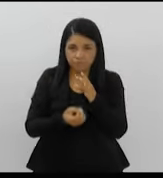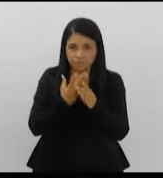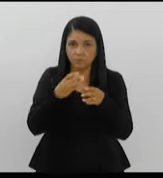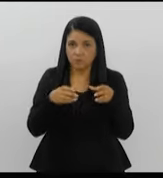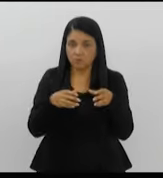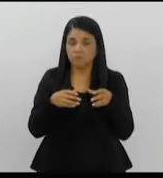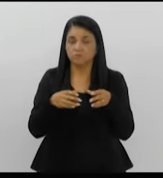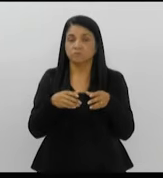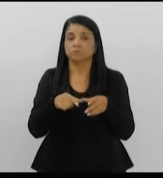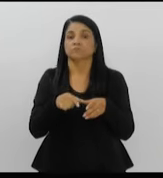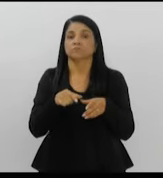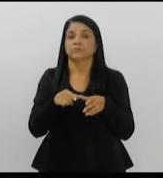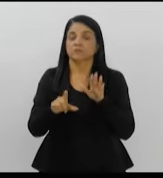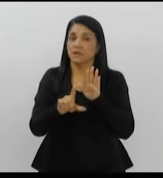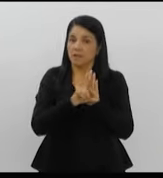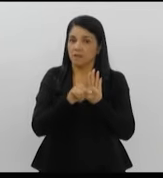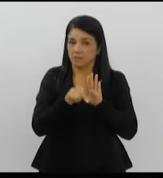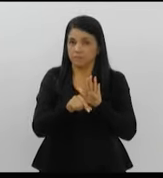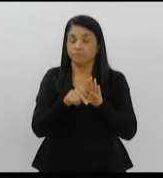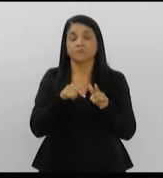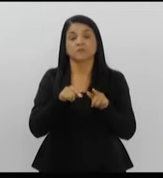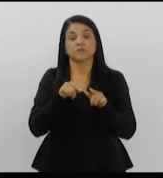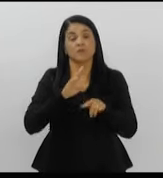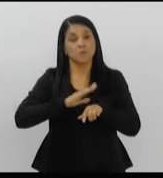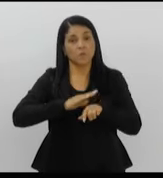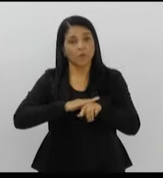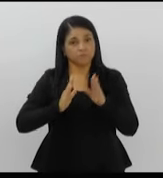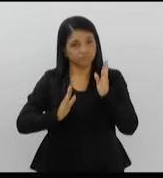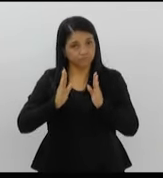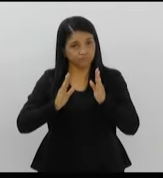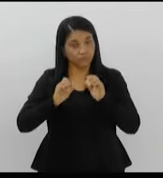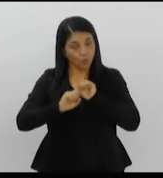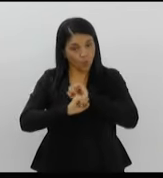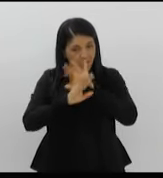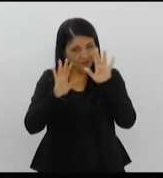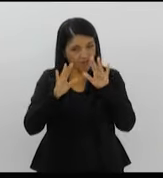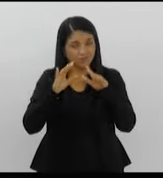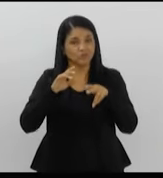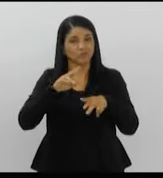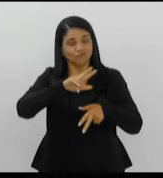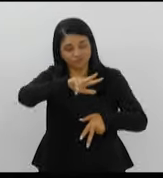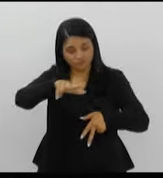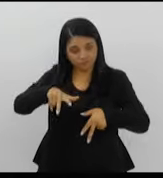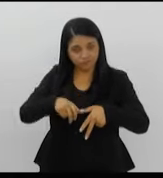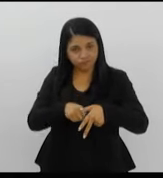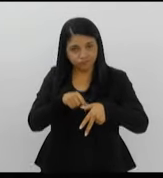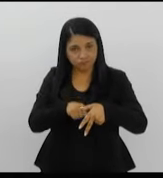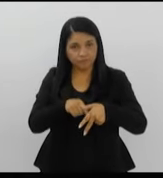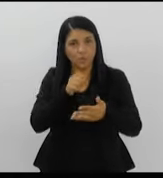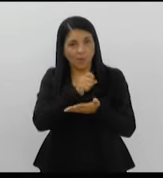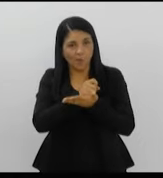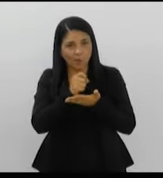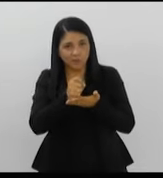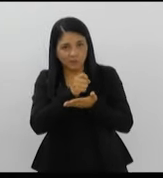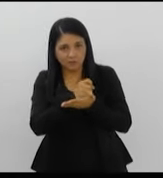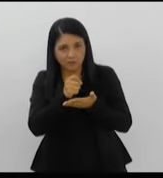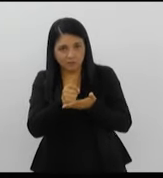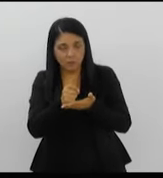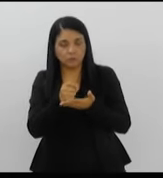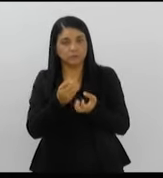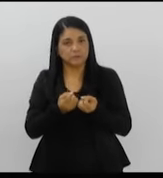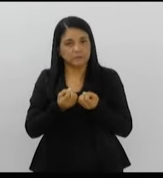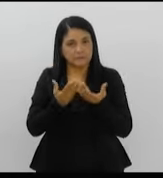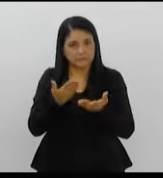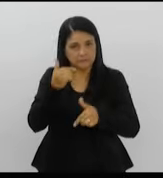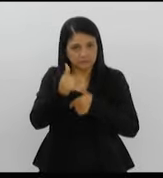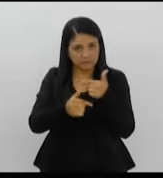momento, ficou muito claro que os desvios que ocorreram, seja na contratação por prestação de